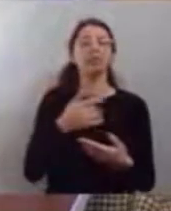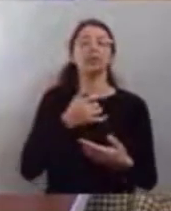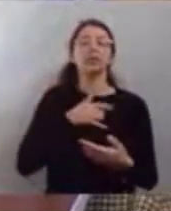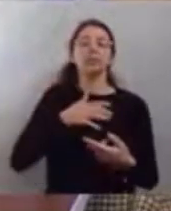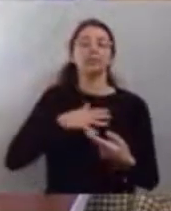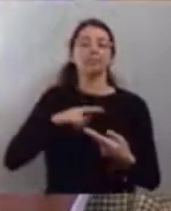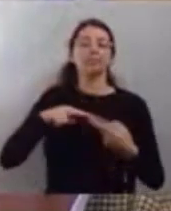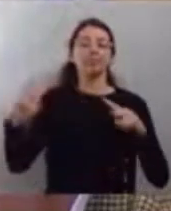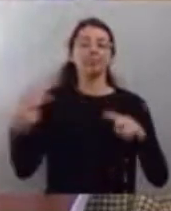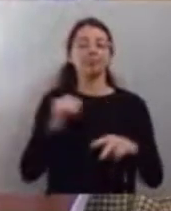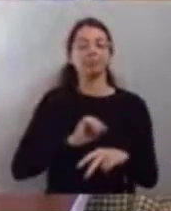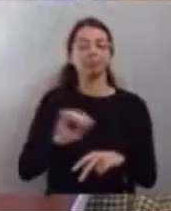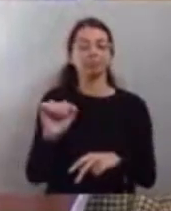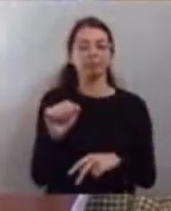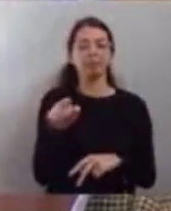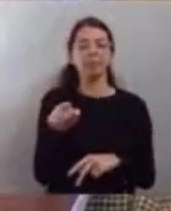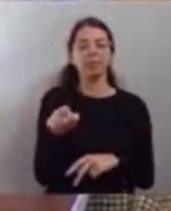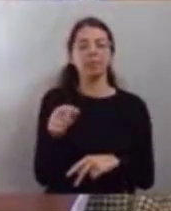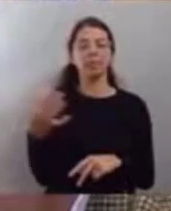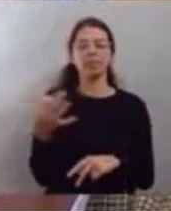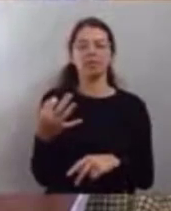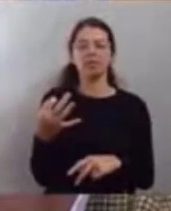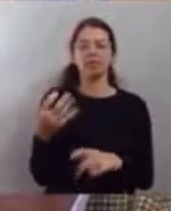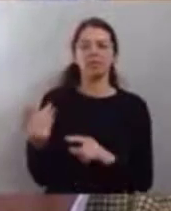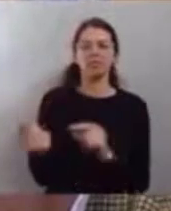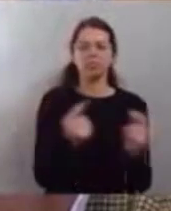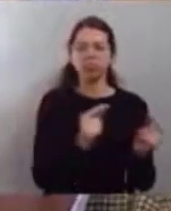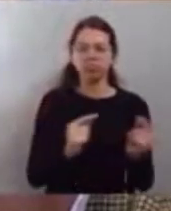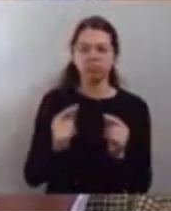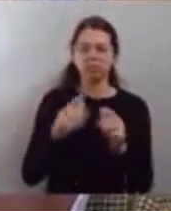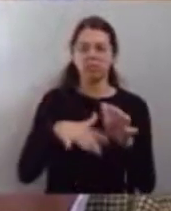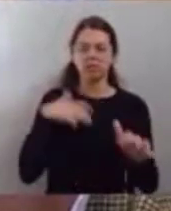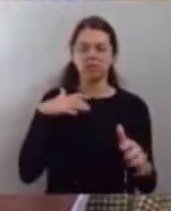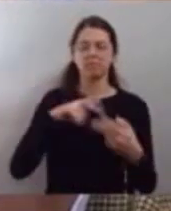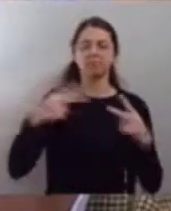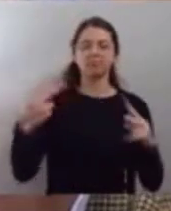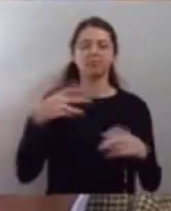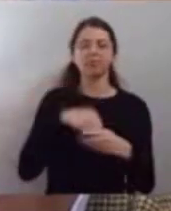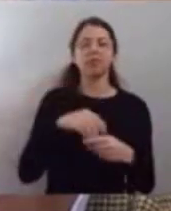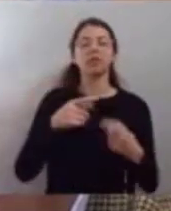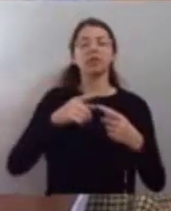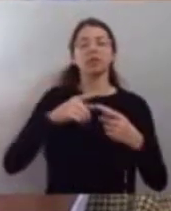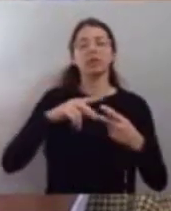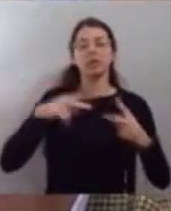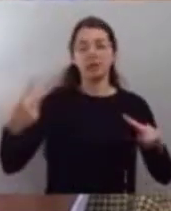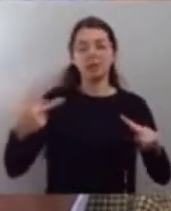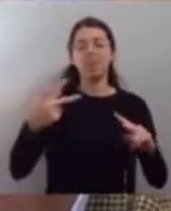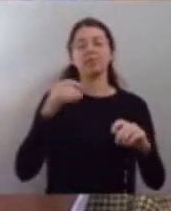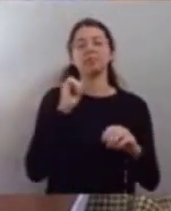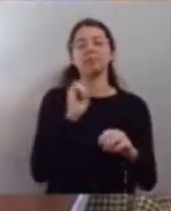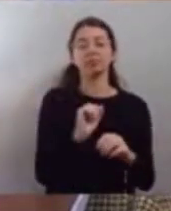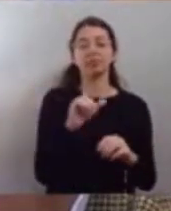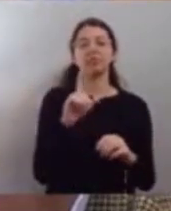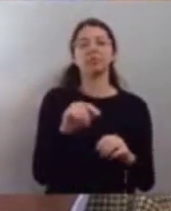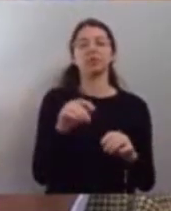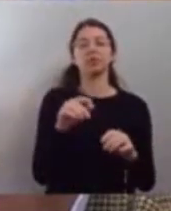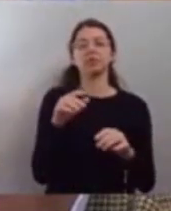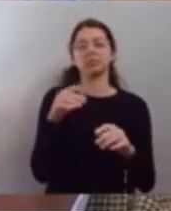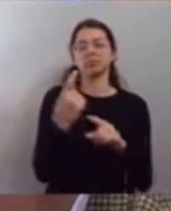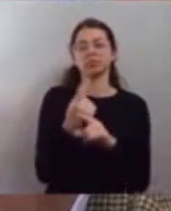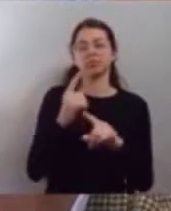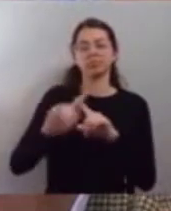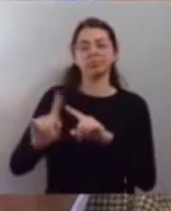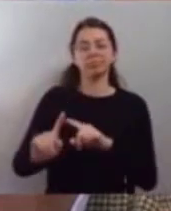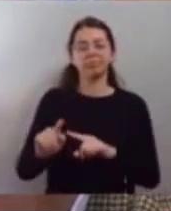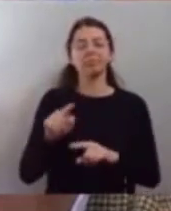muito tem dado que falar nesta Assembleia Municipal Câmara Municipal e noutros bastante por causa das nossas intervenções